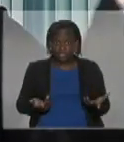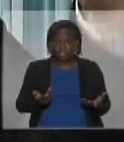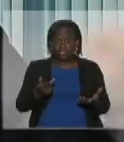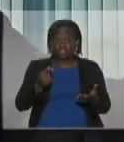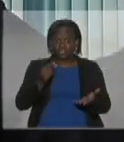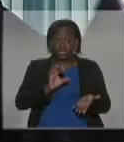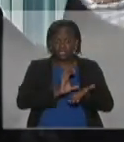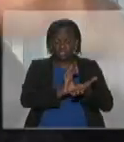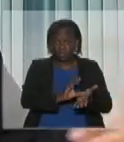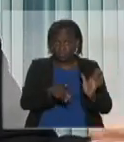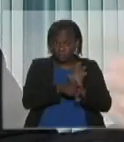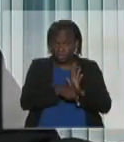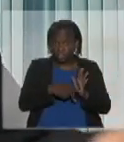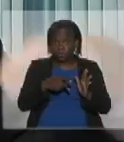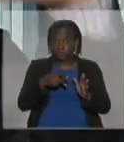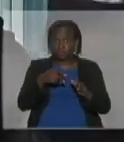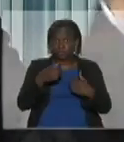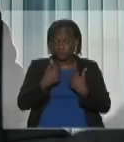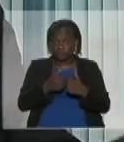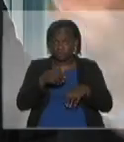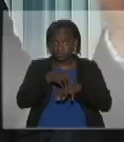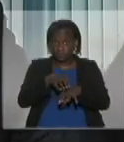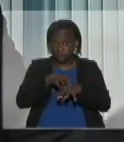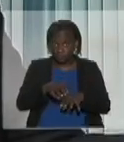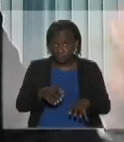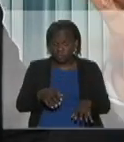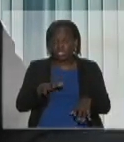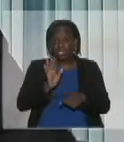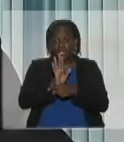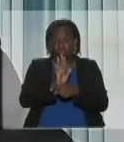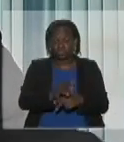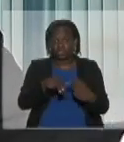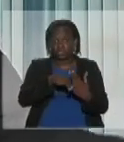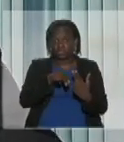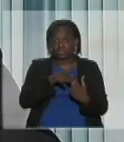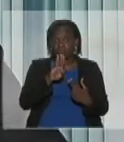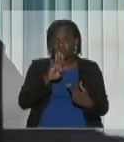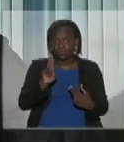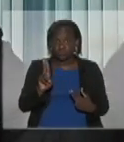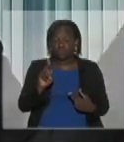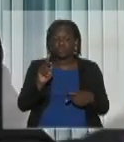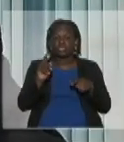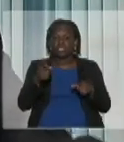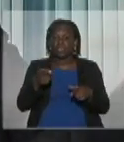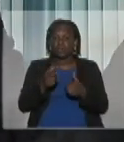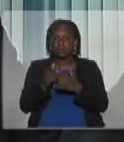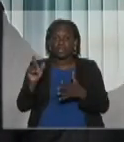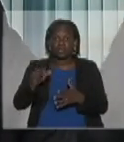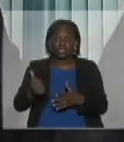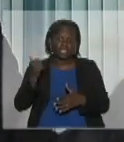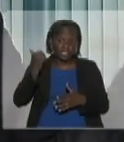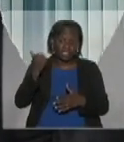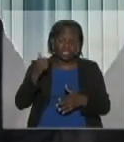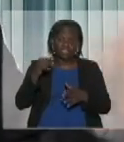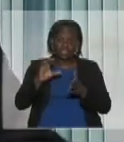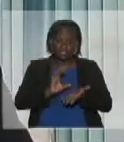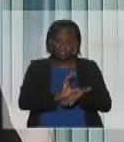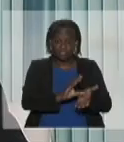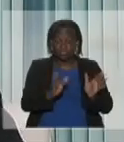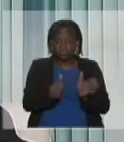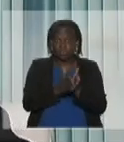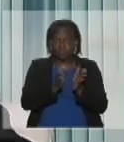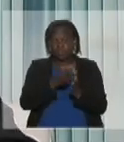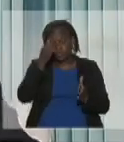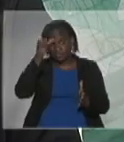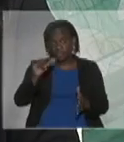Fundo Estadual de Transporte, que financia o bilhete único, ele deriva dos recursos do Fundo Estadual de Combate à